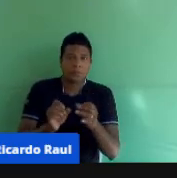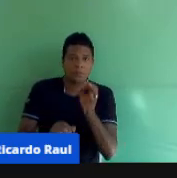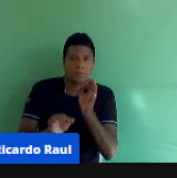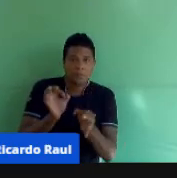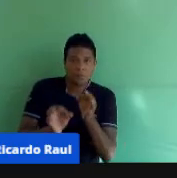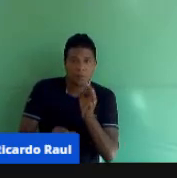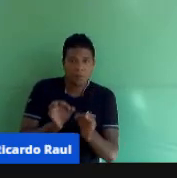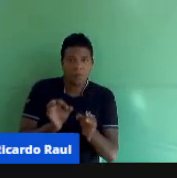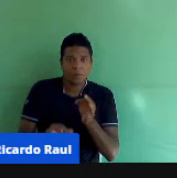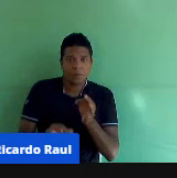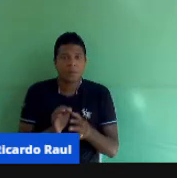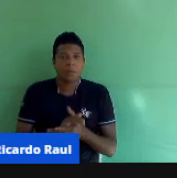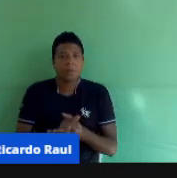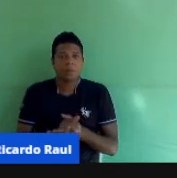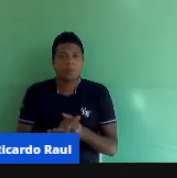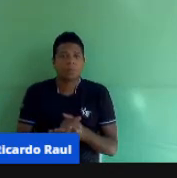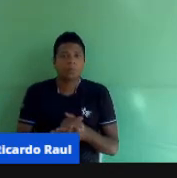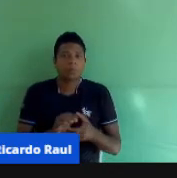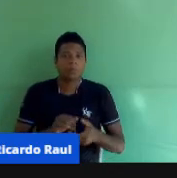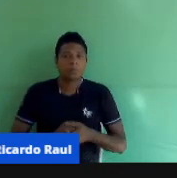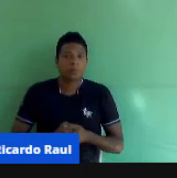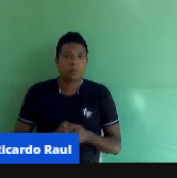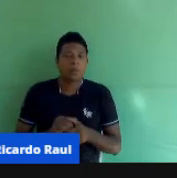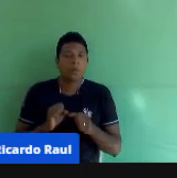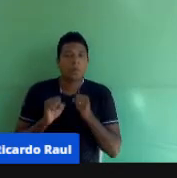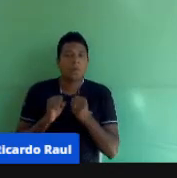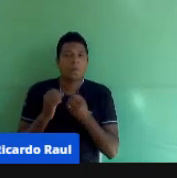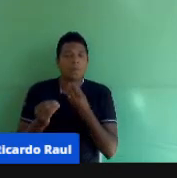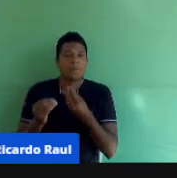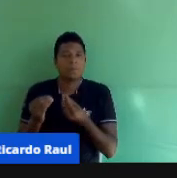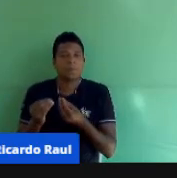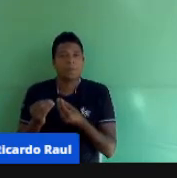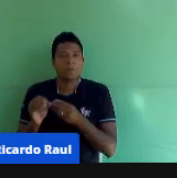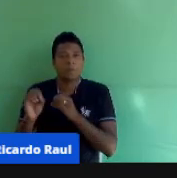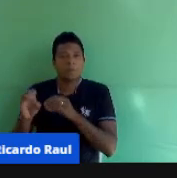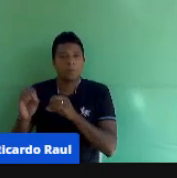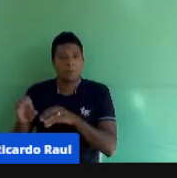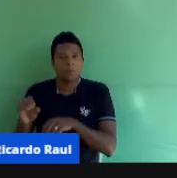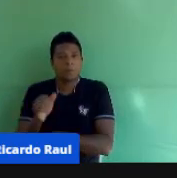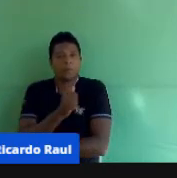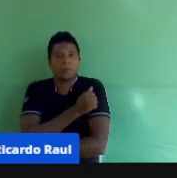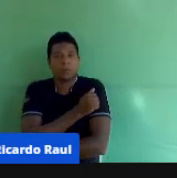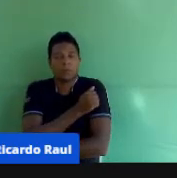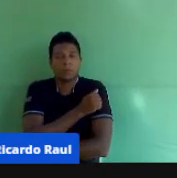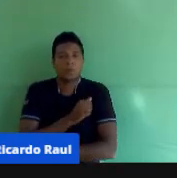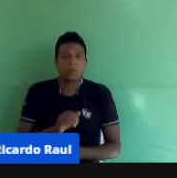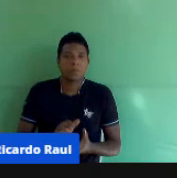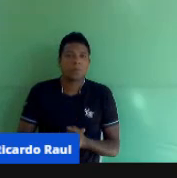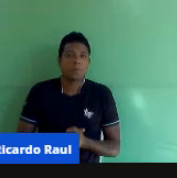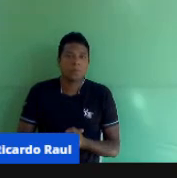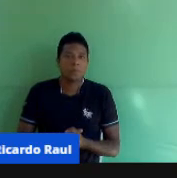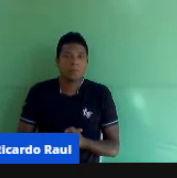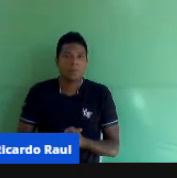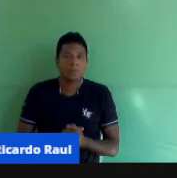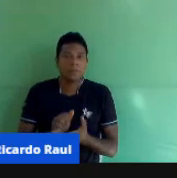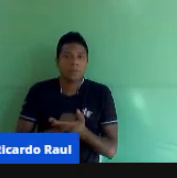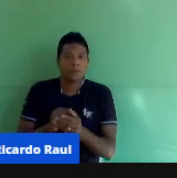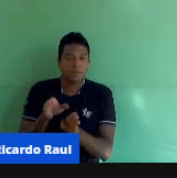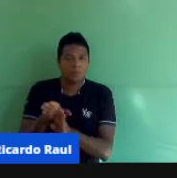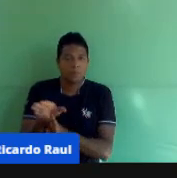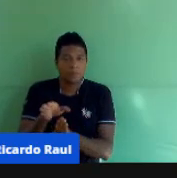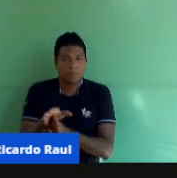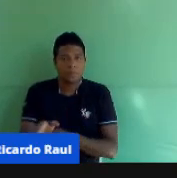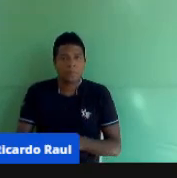vamos a essas atividades como se a gente fosse aplicar isso com os nossos alunos. Primeiro, o roteiro orientador. Pode passar o